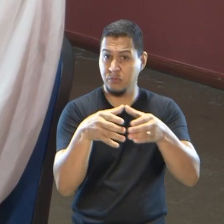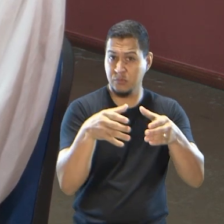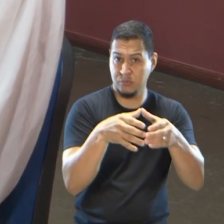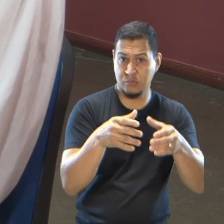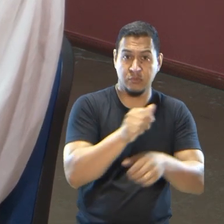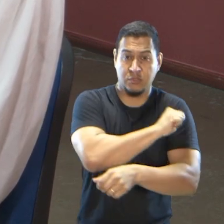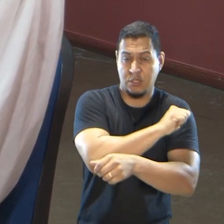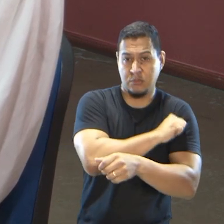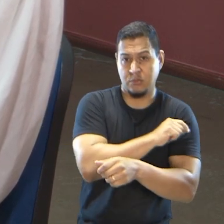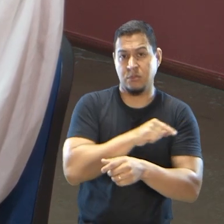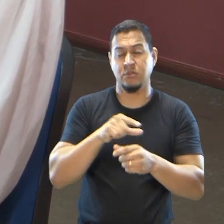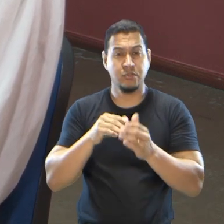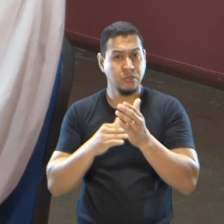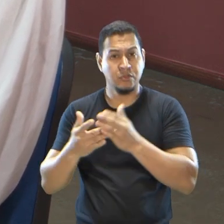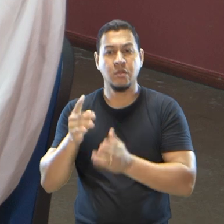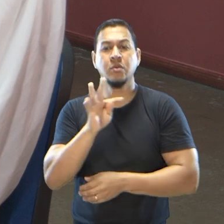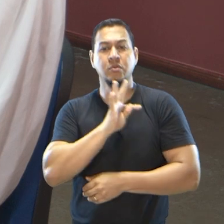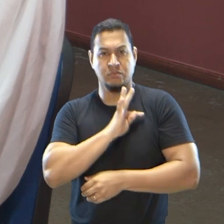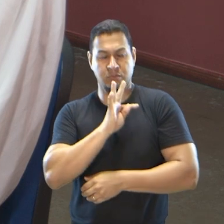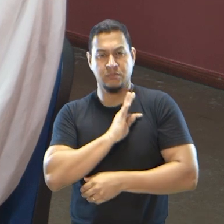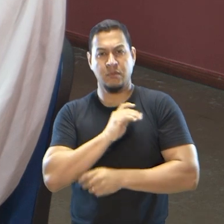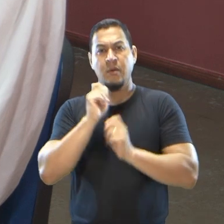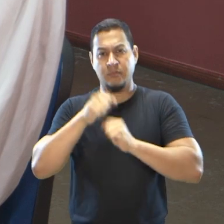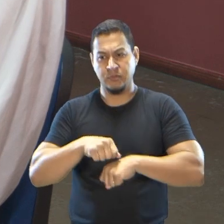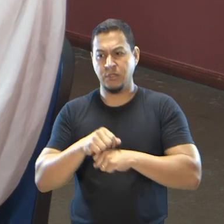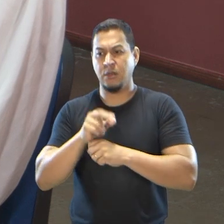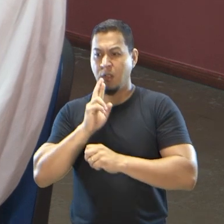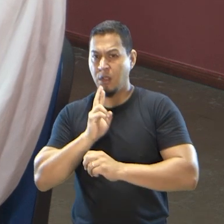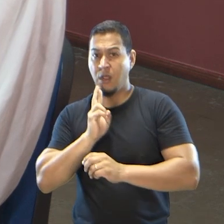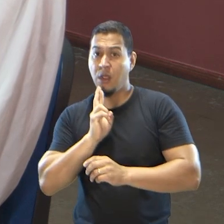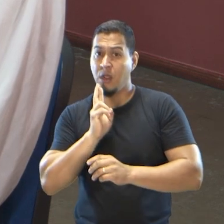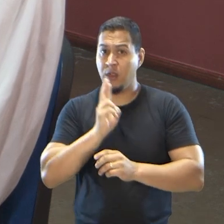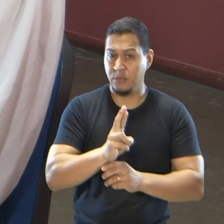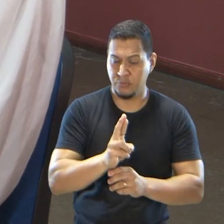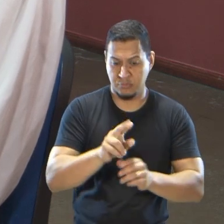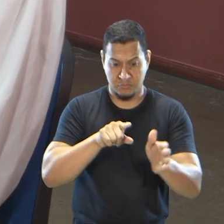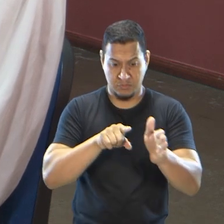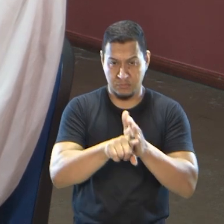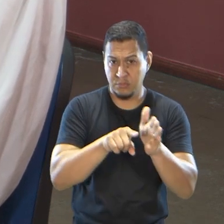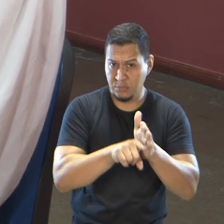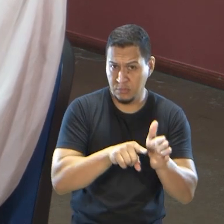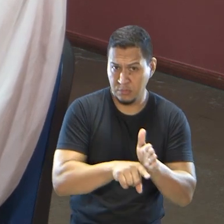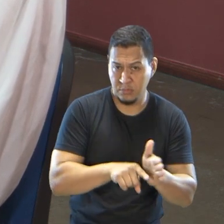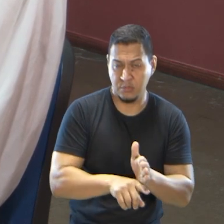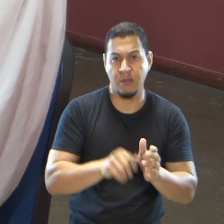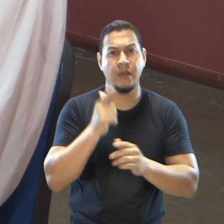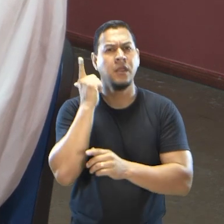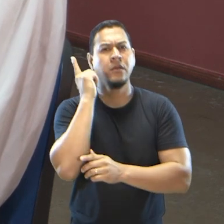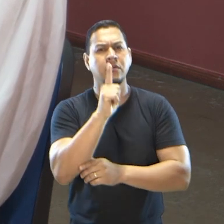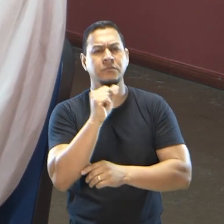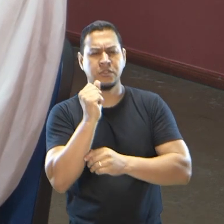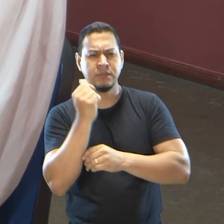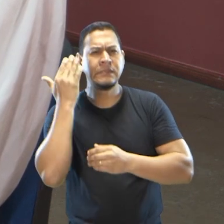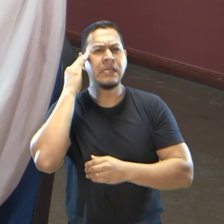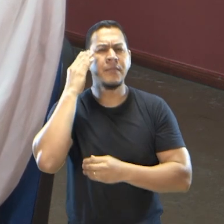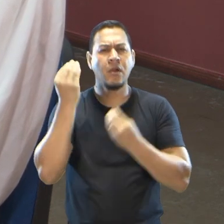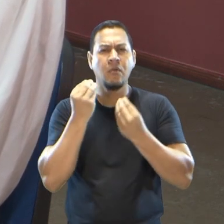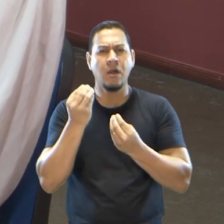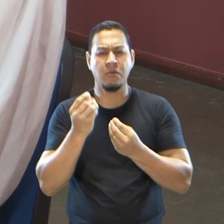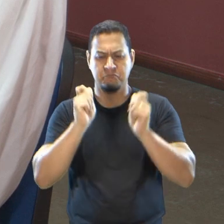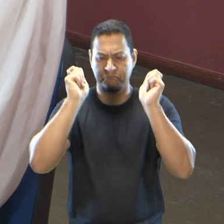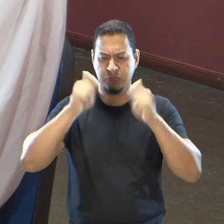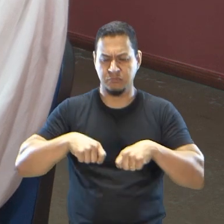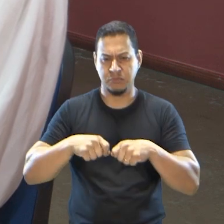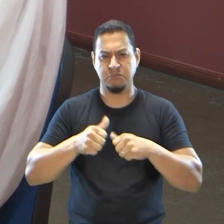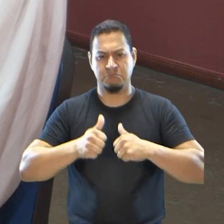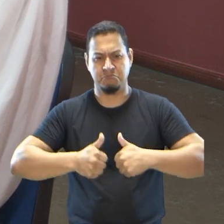mestrandos e os técnicos envolvidos, responderem esses questionários para a gente identificar os pontos fortes, os pontos fracos,